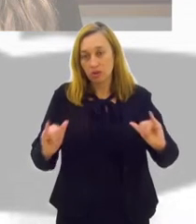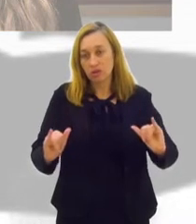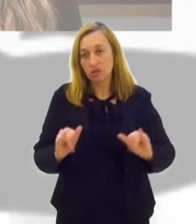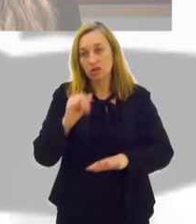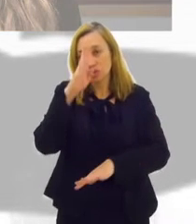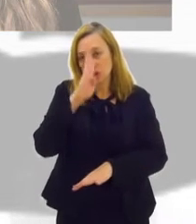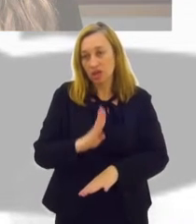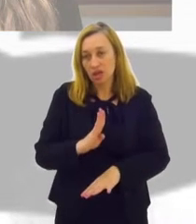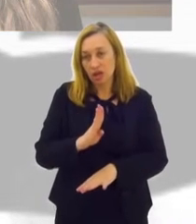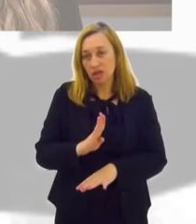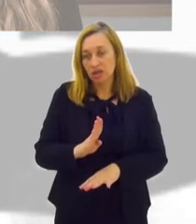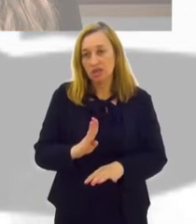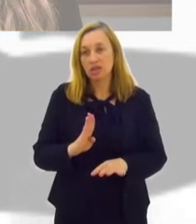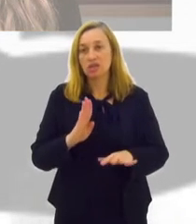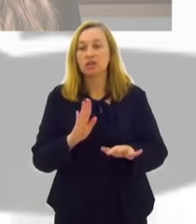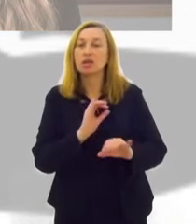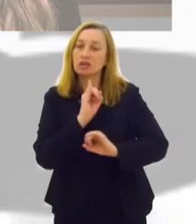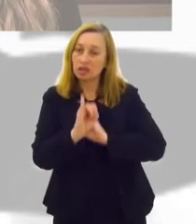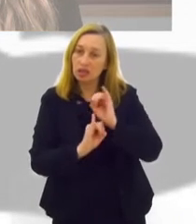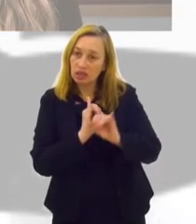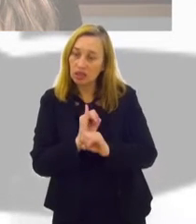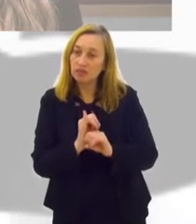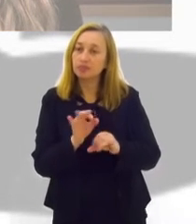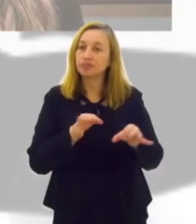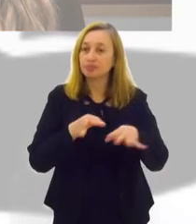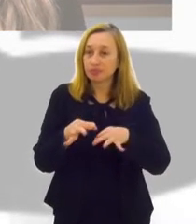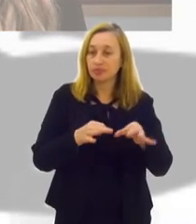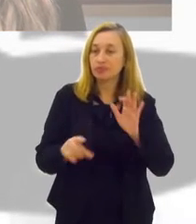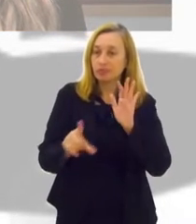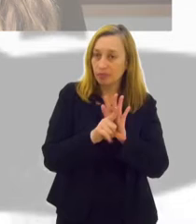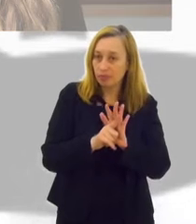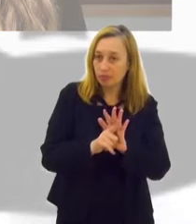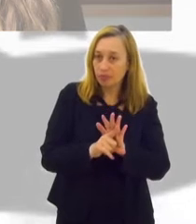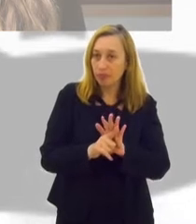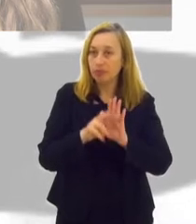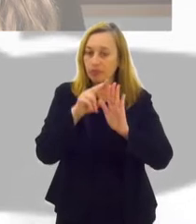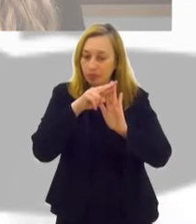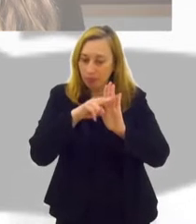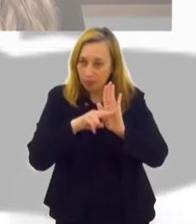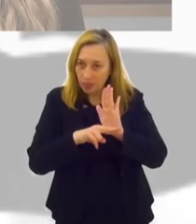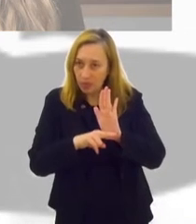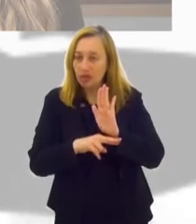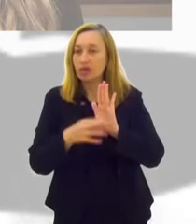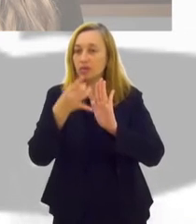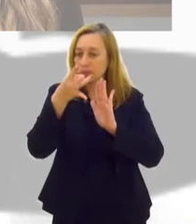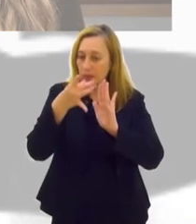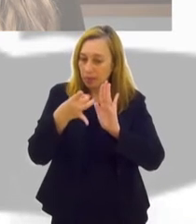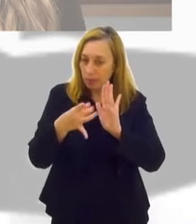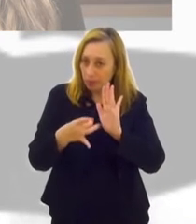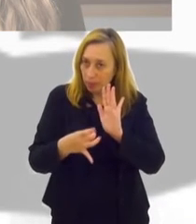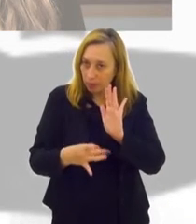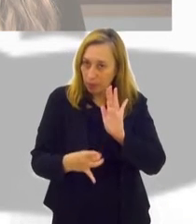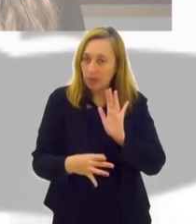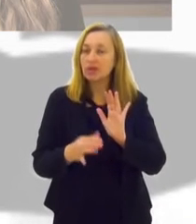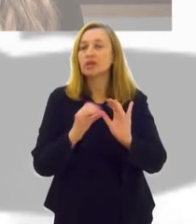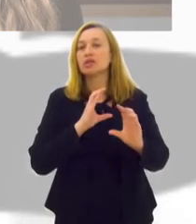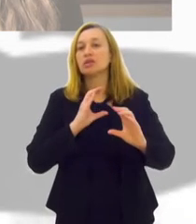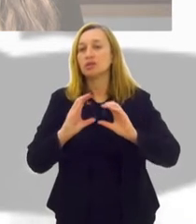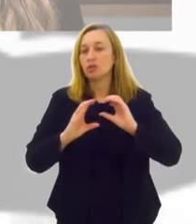propaganda gratuita é feita na internet. A nossa legislação é até bastante permissiva, só exige